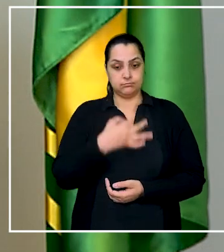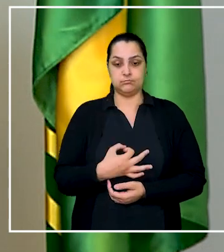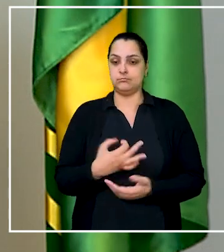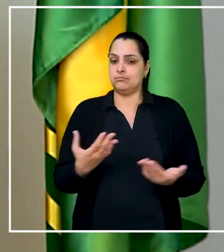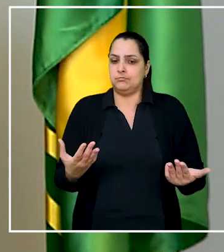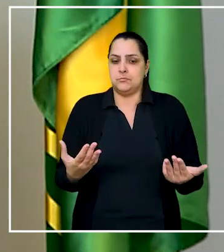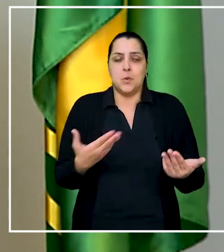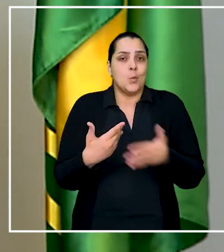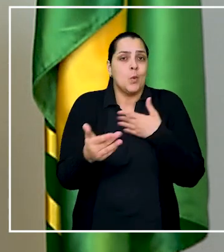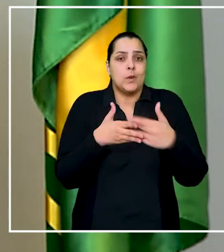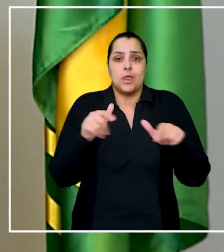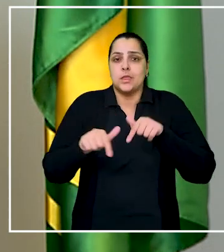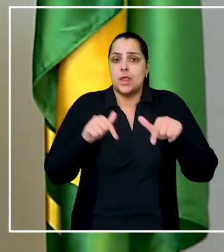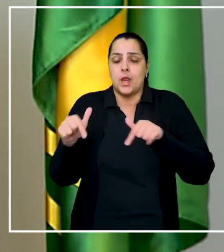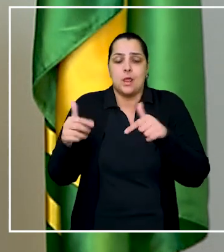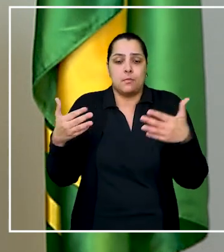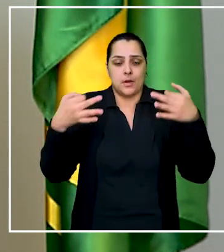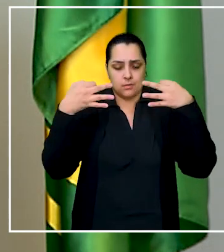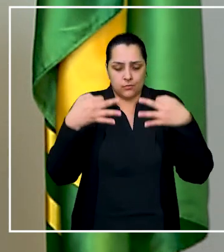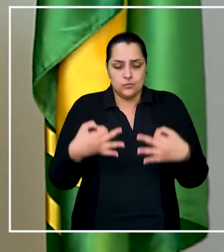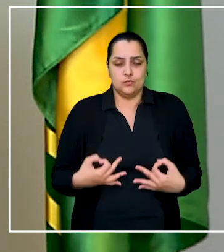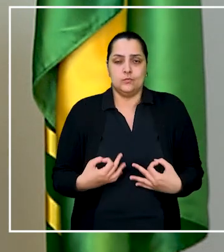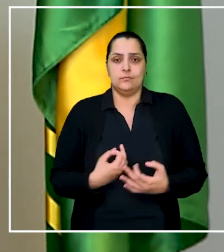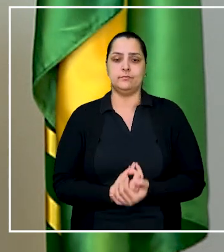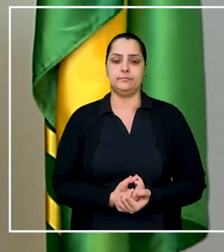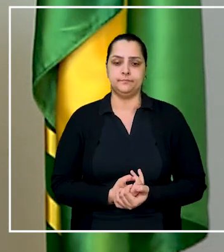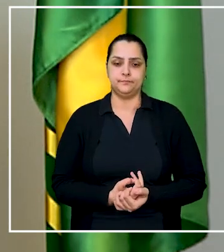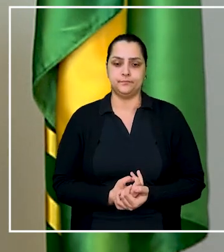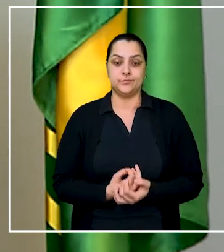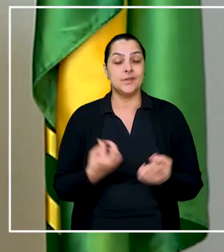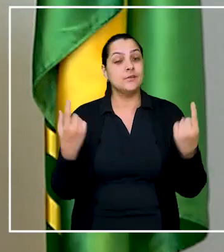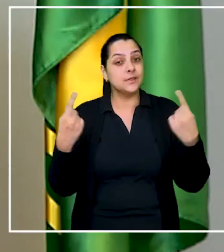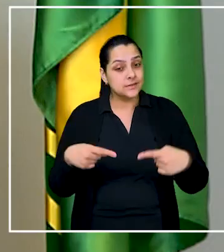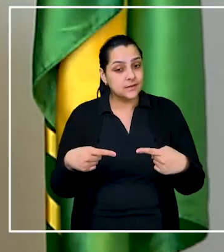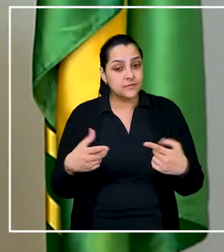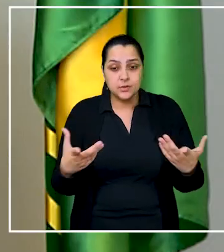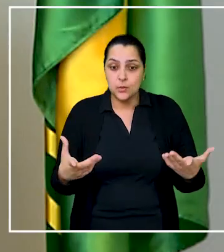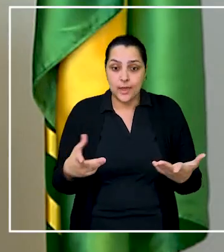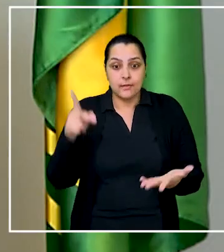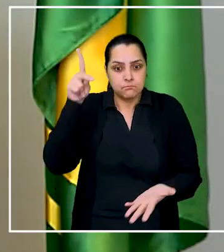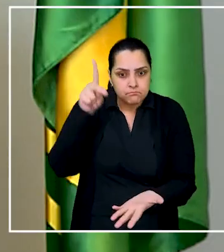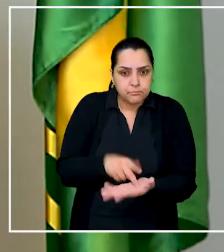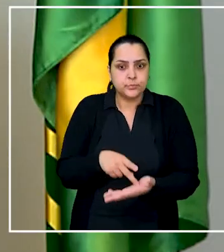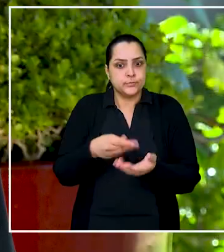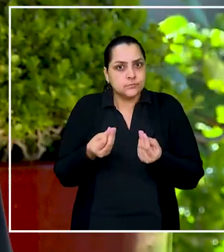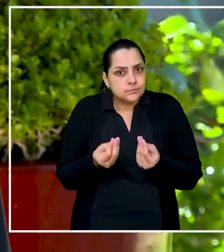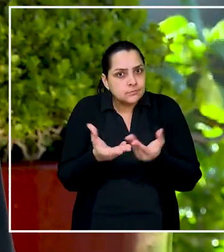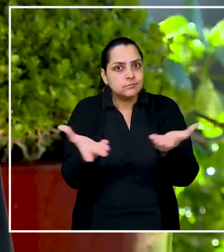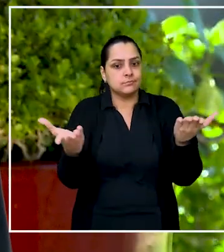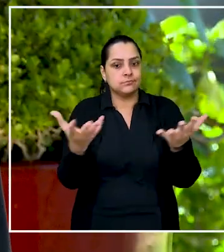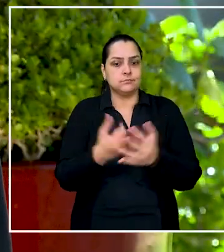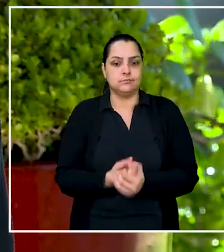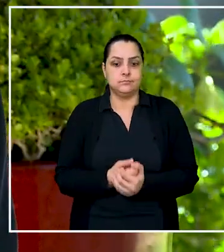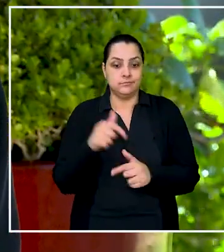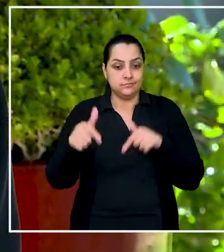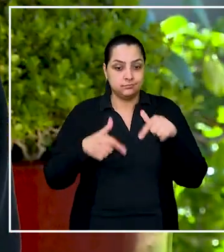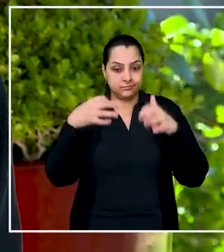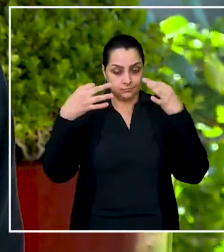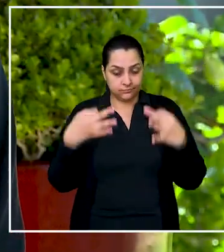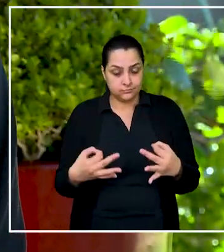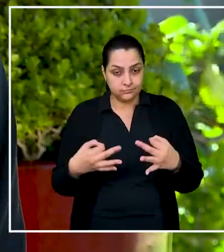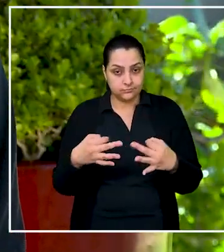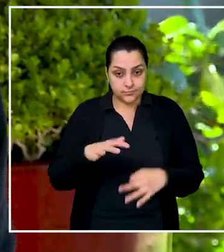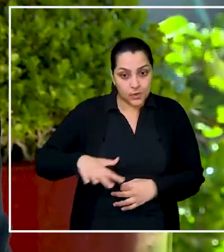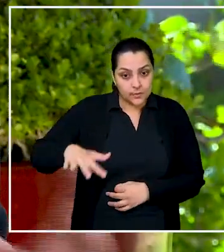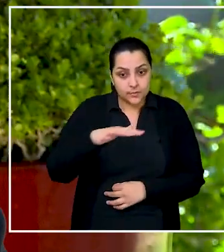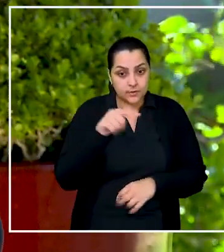humana é transversal em qualquer relação de trabalho, qualquer relação de trabalho decente. O grande desafio é dar concretude a ele. O trabalho decente ele engloba